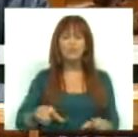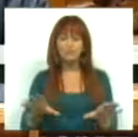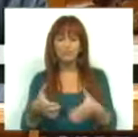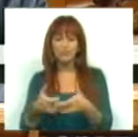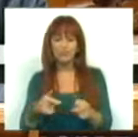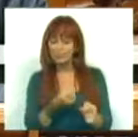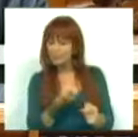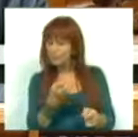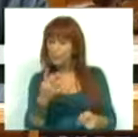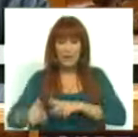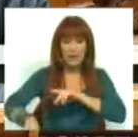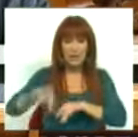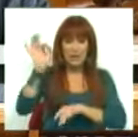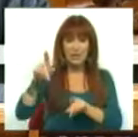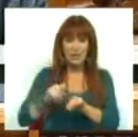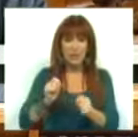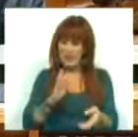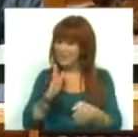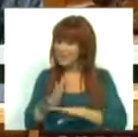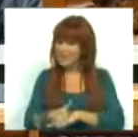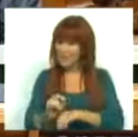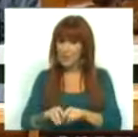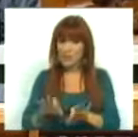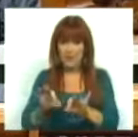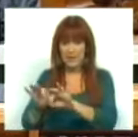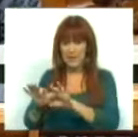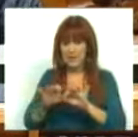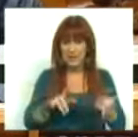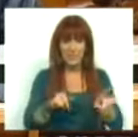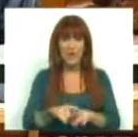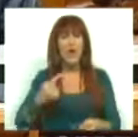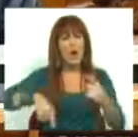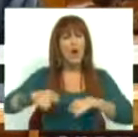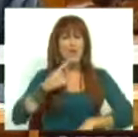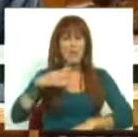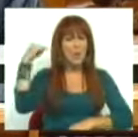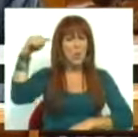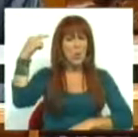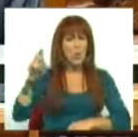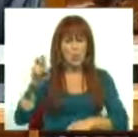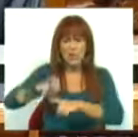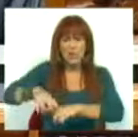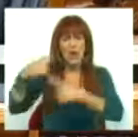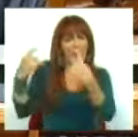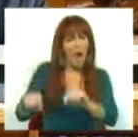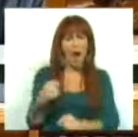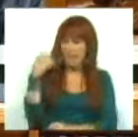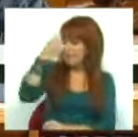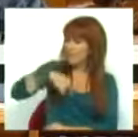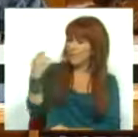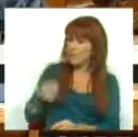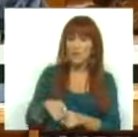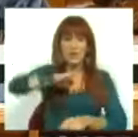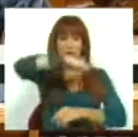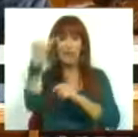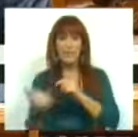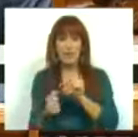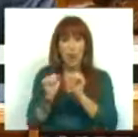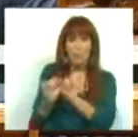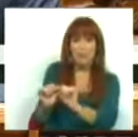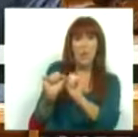colegial, é eleito por sufrágio direto e universal. Somos também o único lugar onde existe a figura do vereador